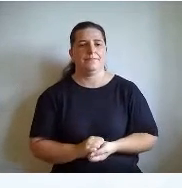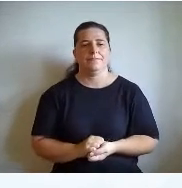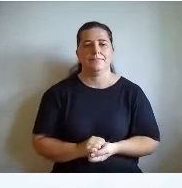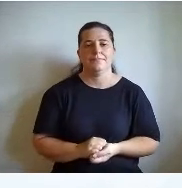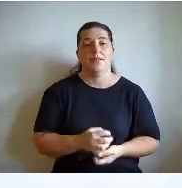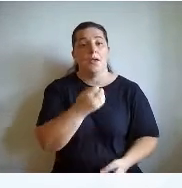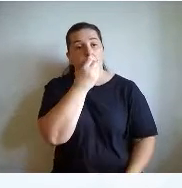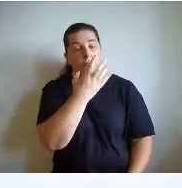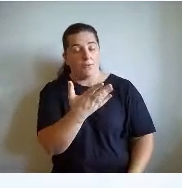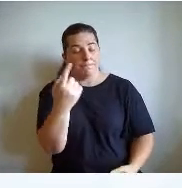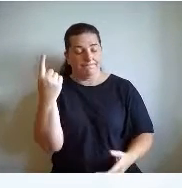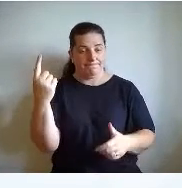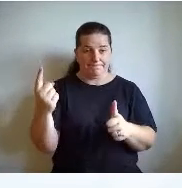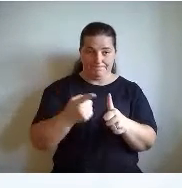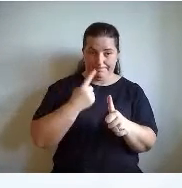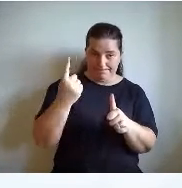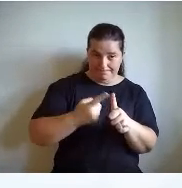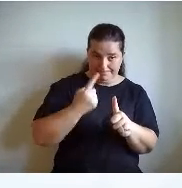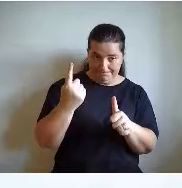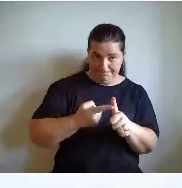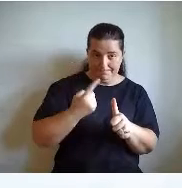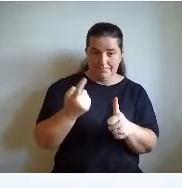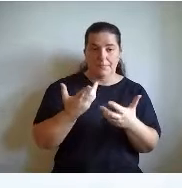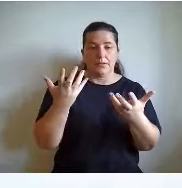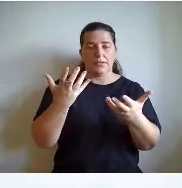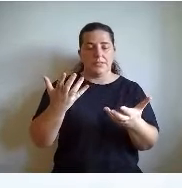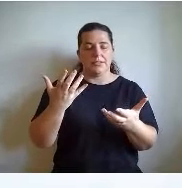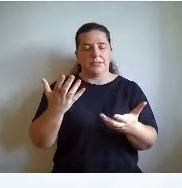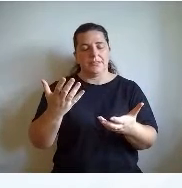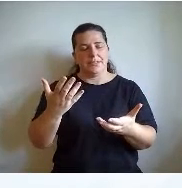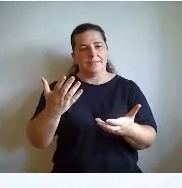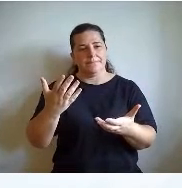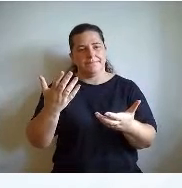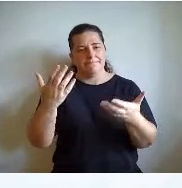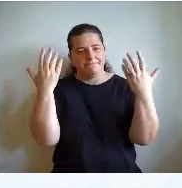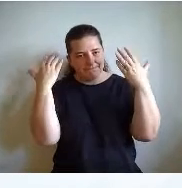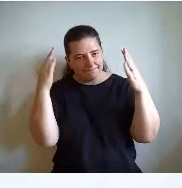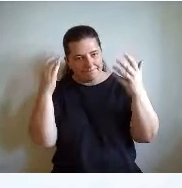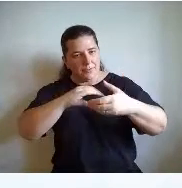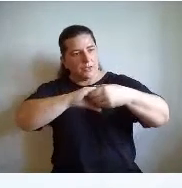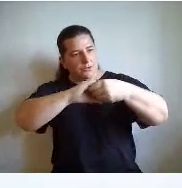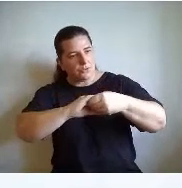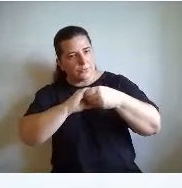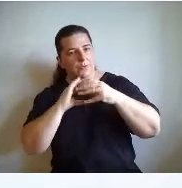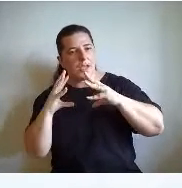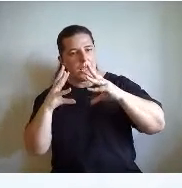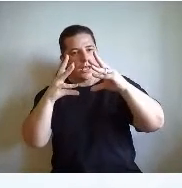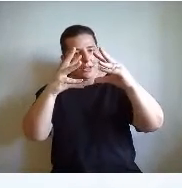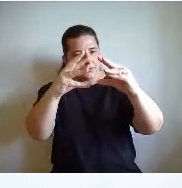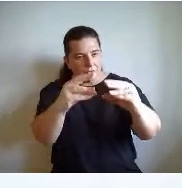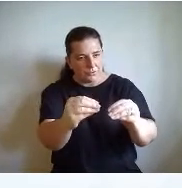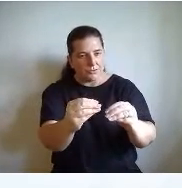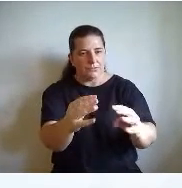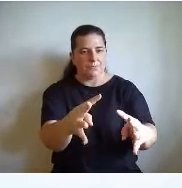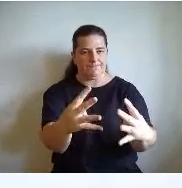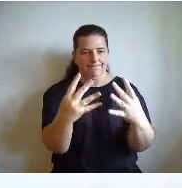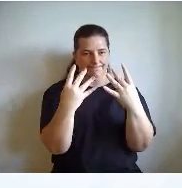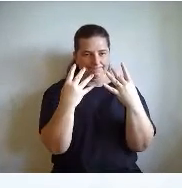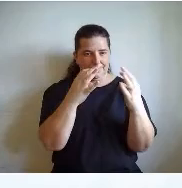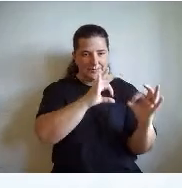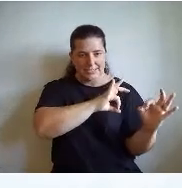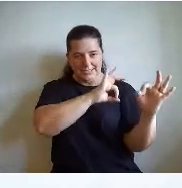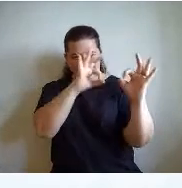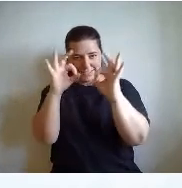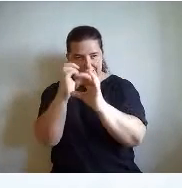Bom, primeiro eu queria, né, saudar todas as pessoas que hoje estão nos acompanhando, os internautas, né,